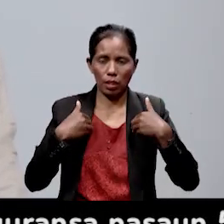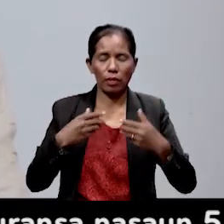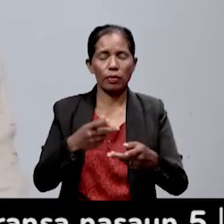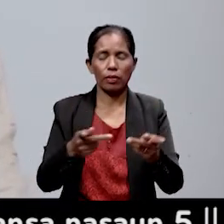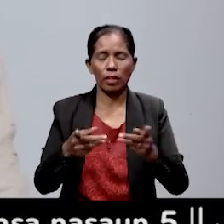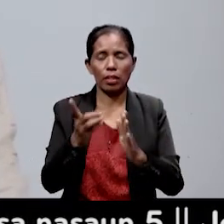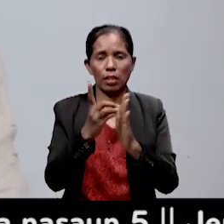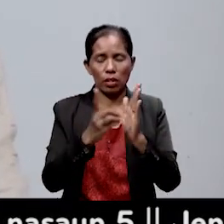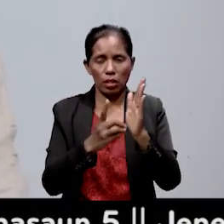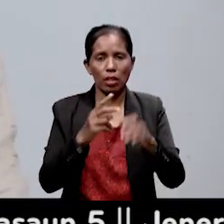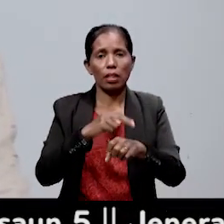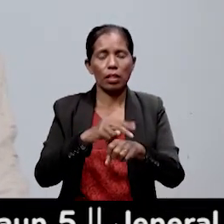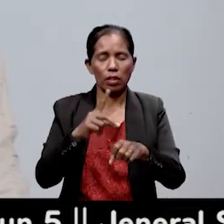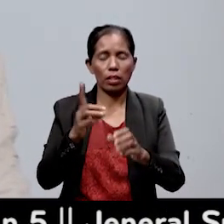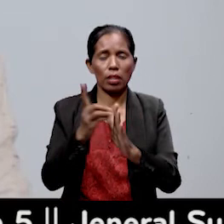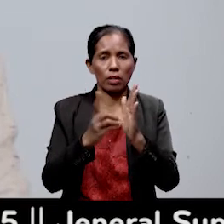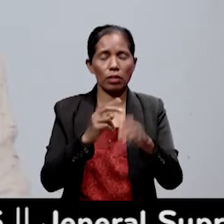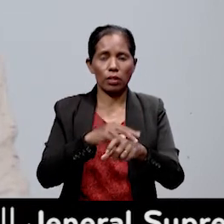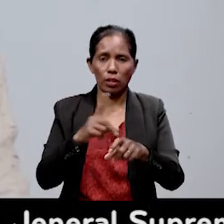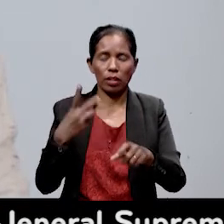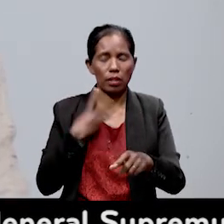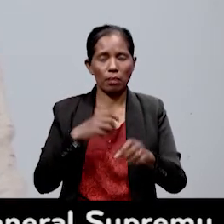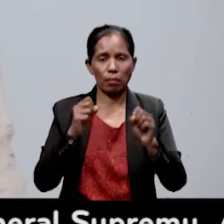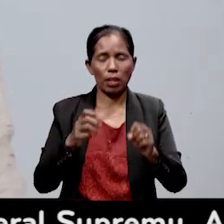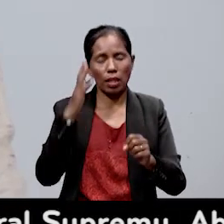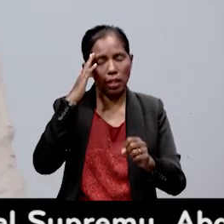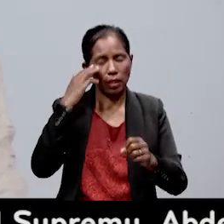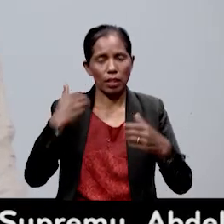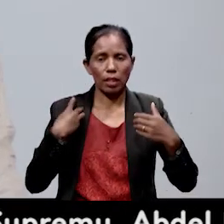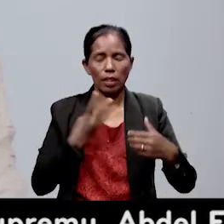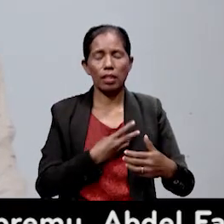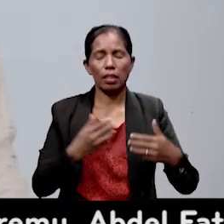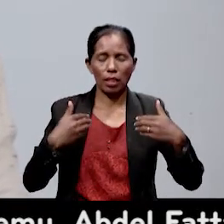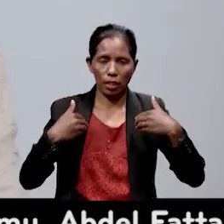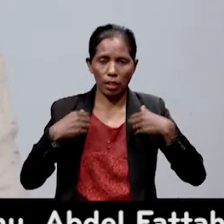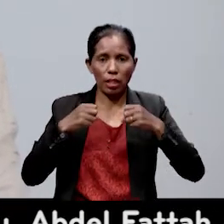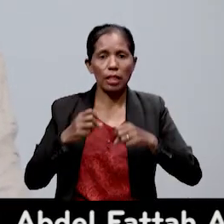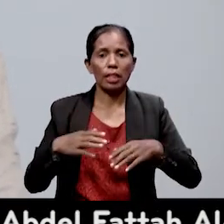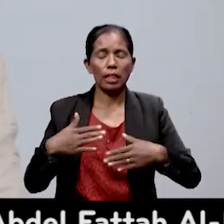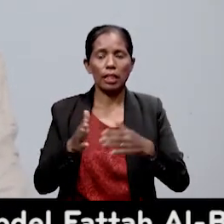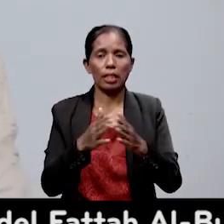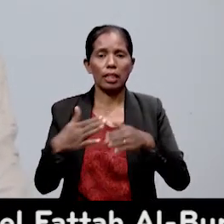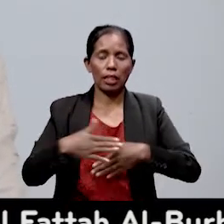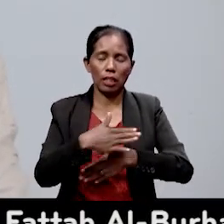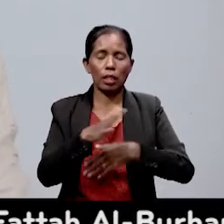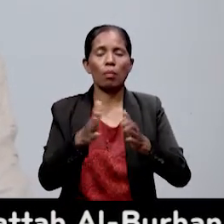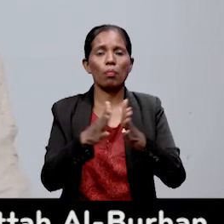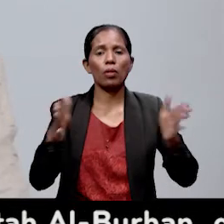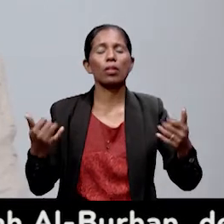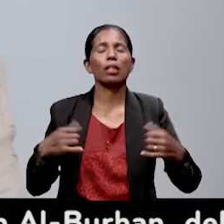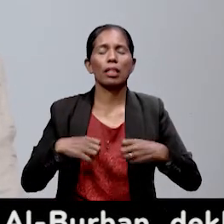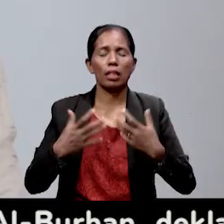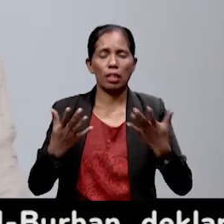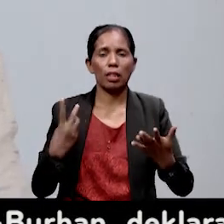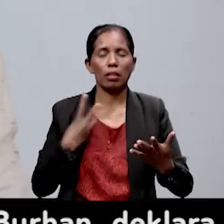Nacional de Dados ne ita bela hatene ita e a baleia hira me bispisi que é ita ne está se ibum. Tanto ita bela até nem tem recurso e